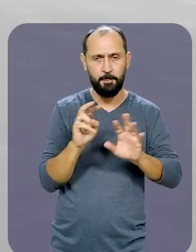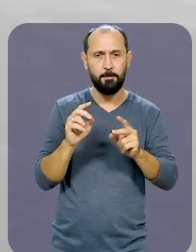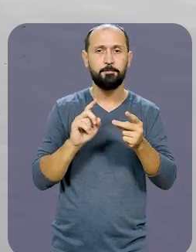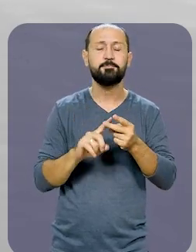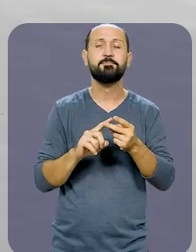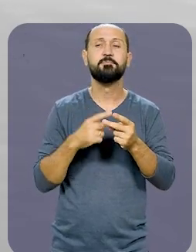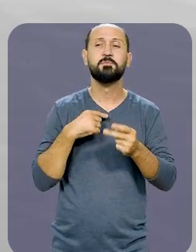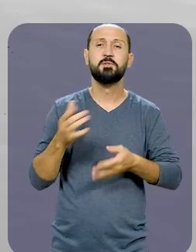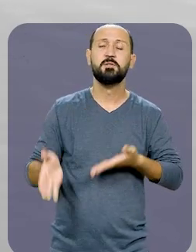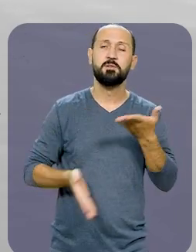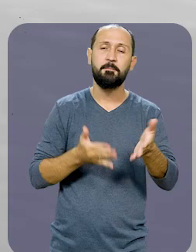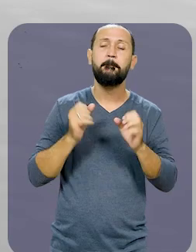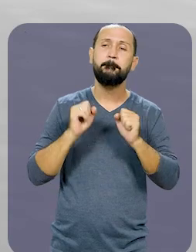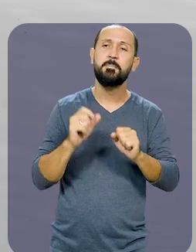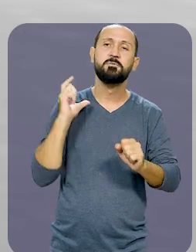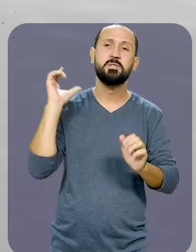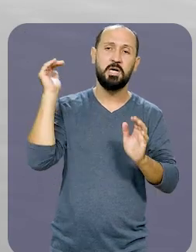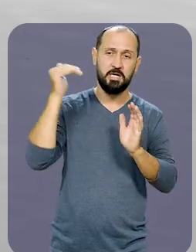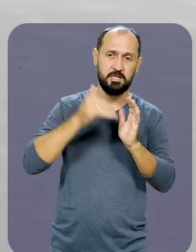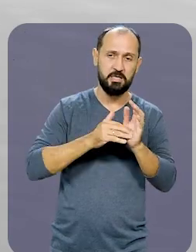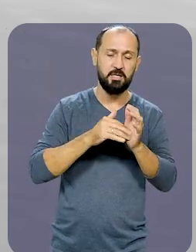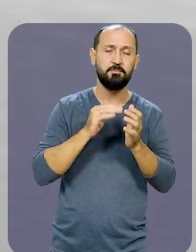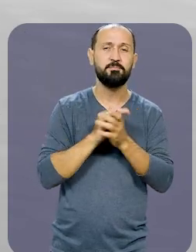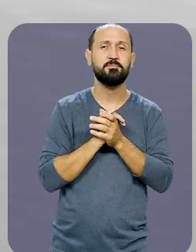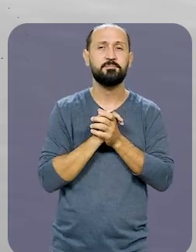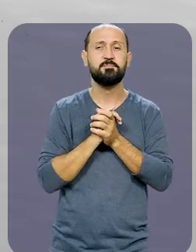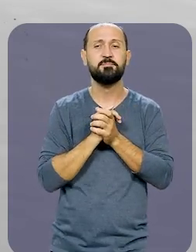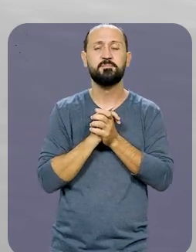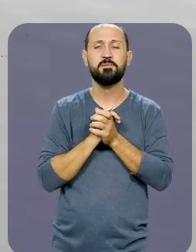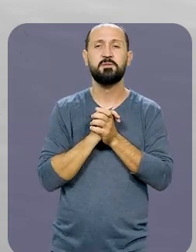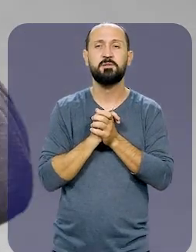Então o tratamento poderia chegar até a